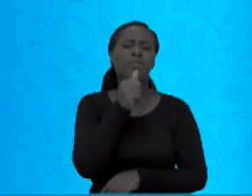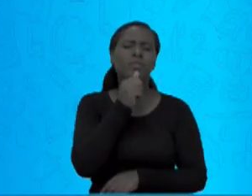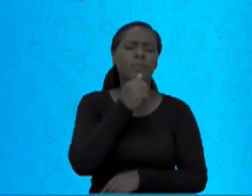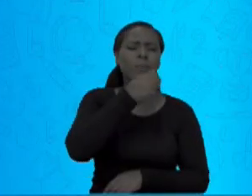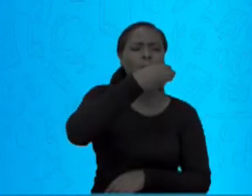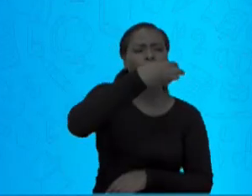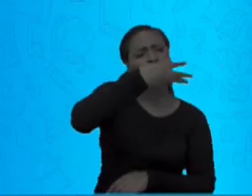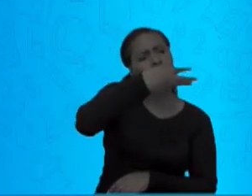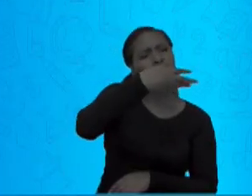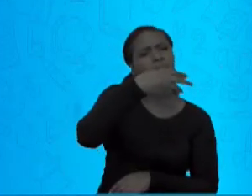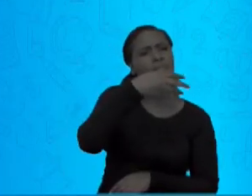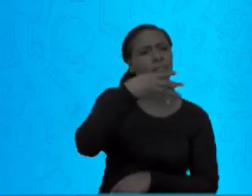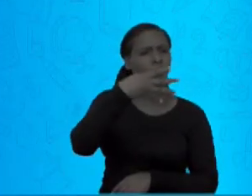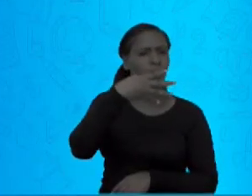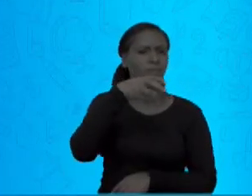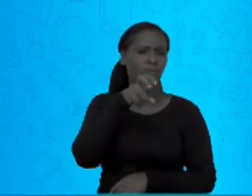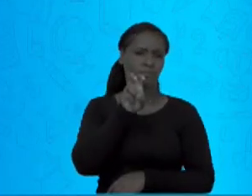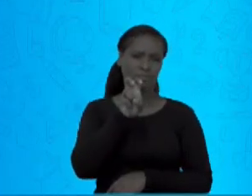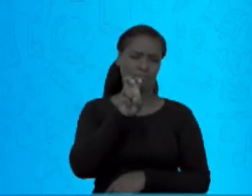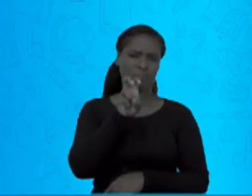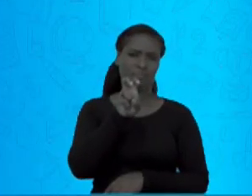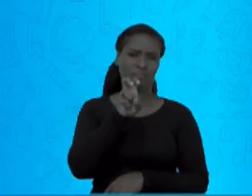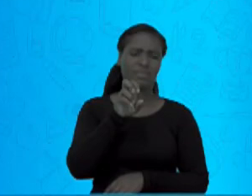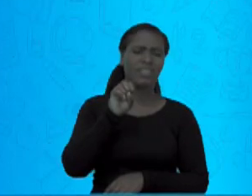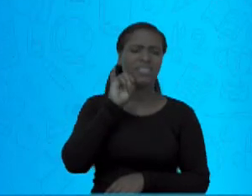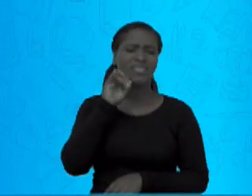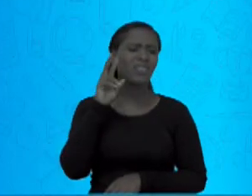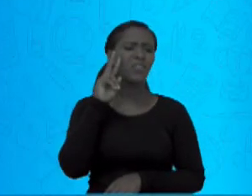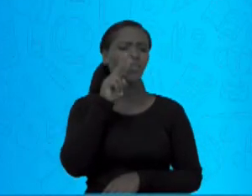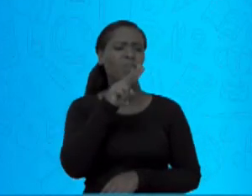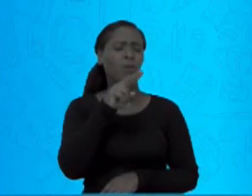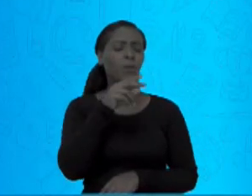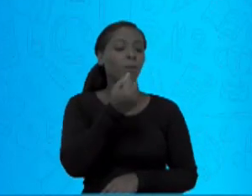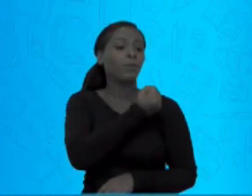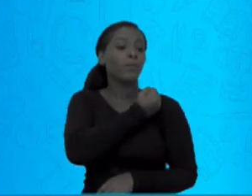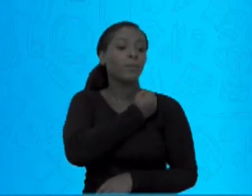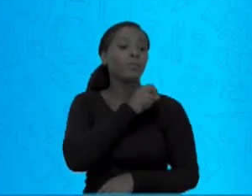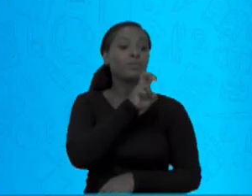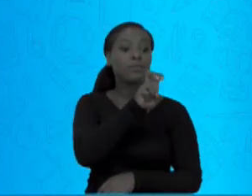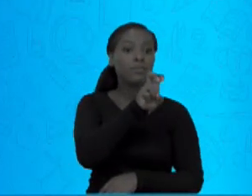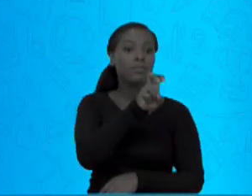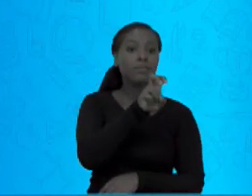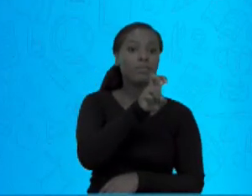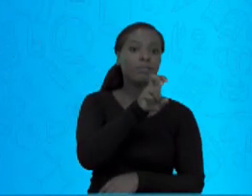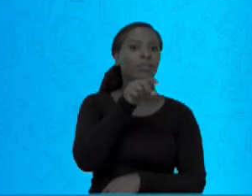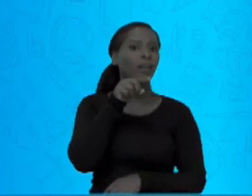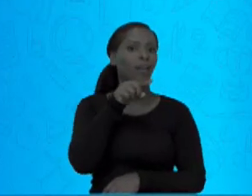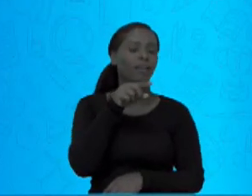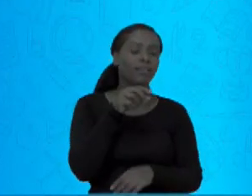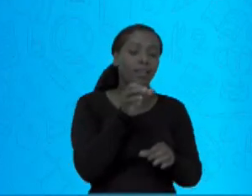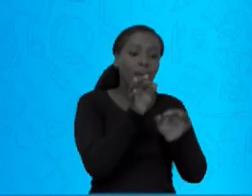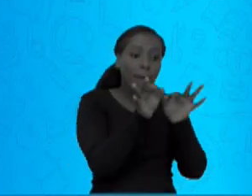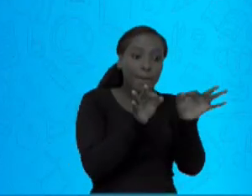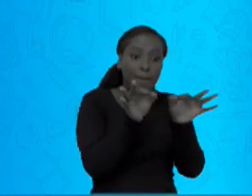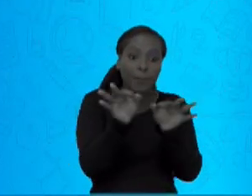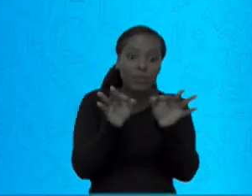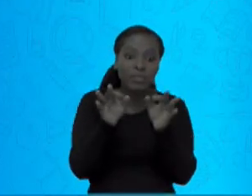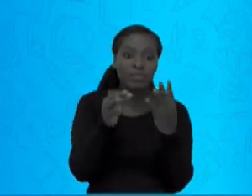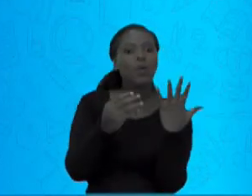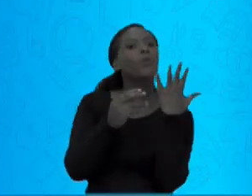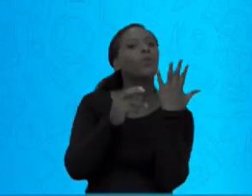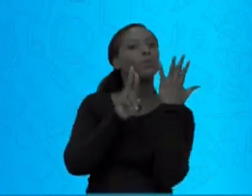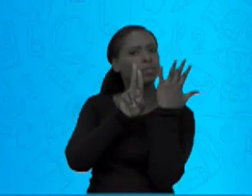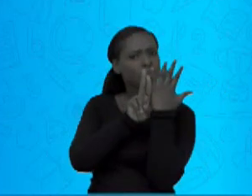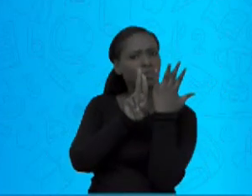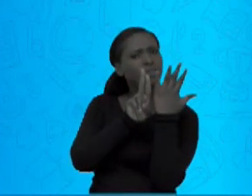345. Se eu olhar aqui o número 5, aqui ele está na posição das